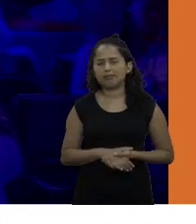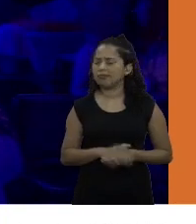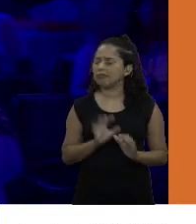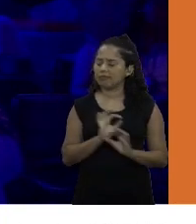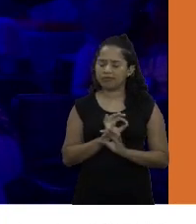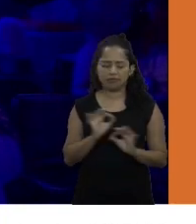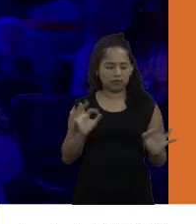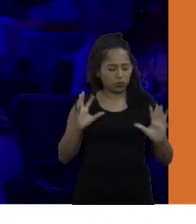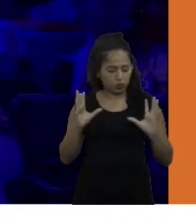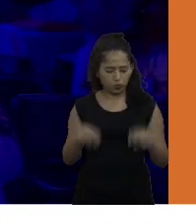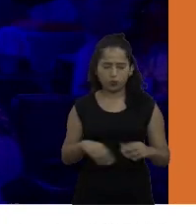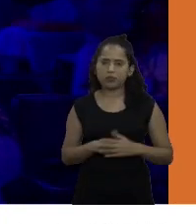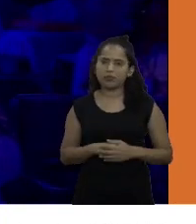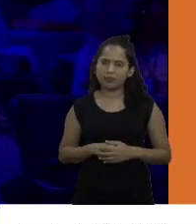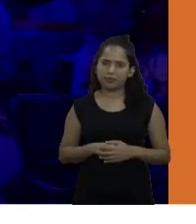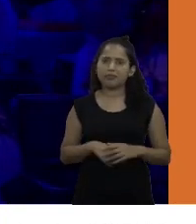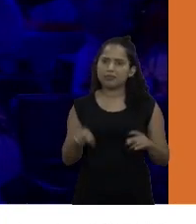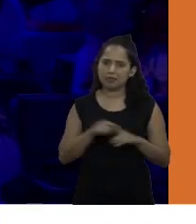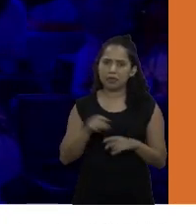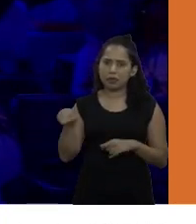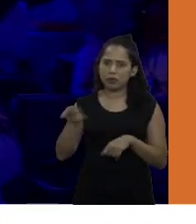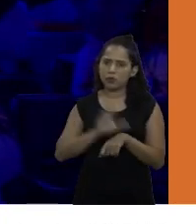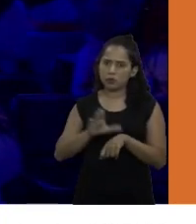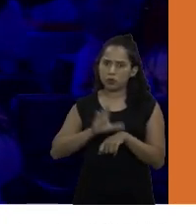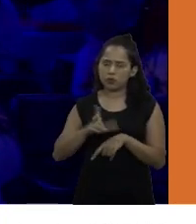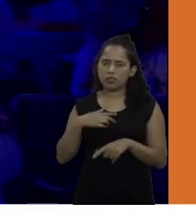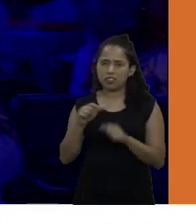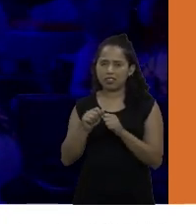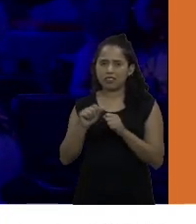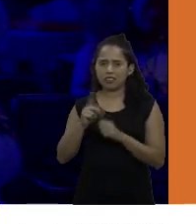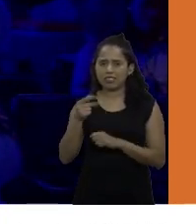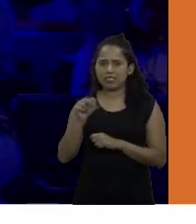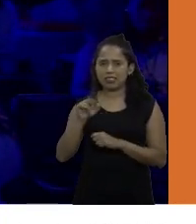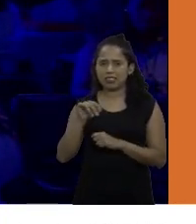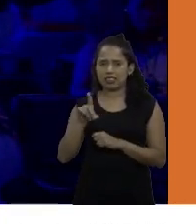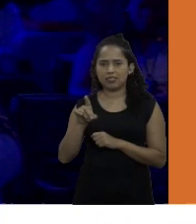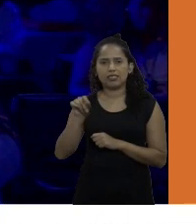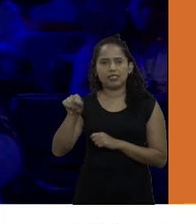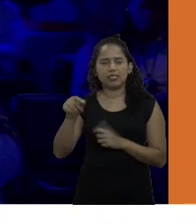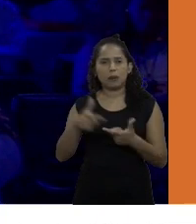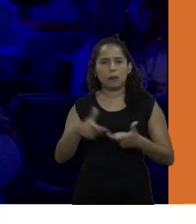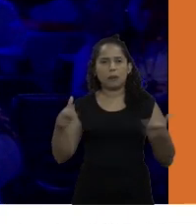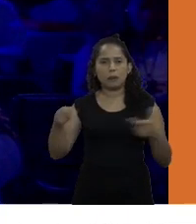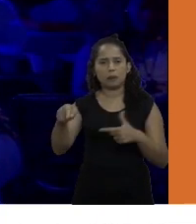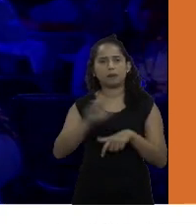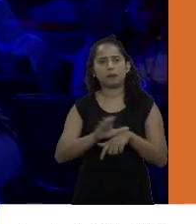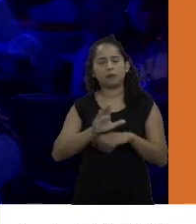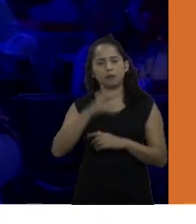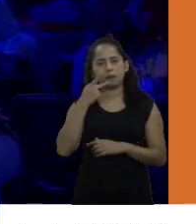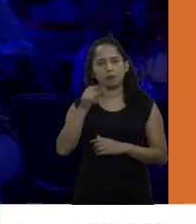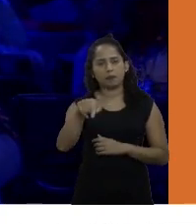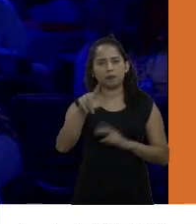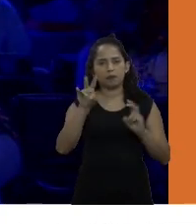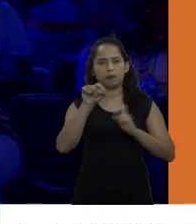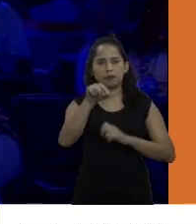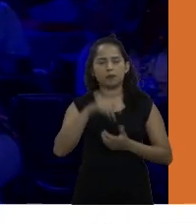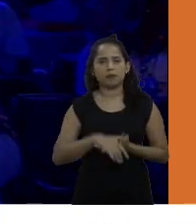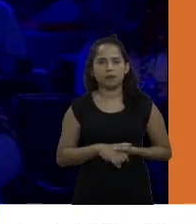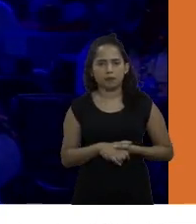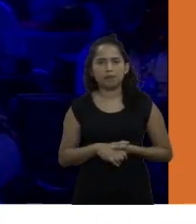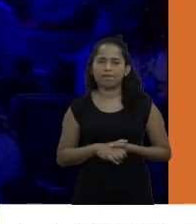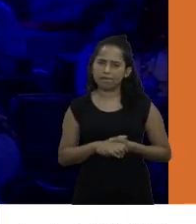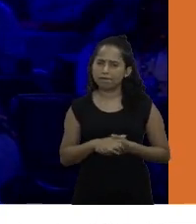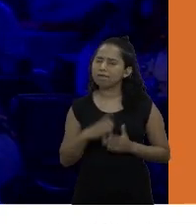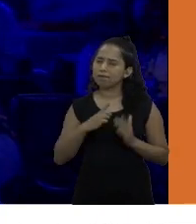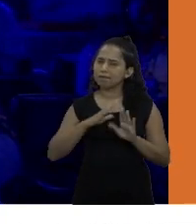Totalmente. Inclusive, nesse curso que eu fiz em Harvard, a maior parte do curso é falando sobre isso, nas entrelinhas,